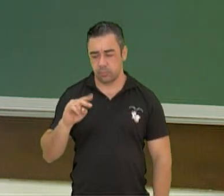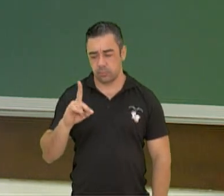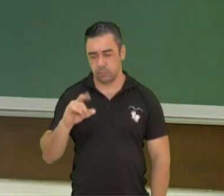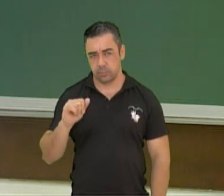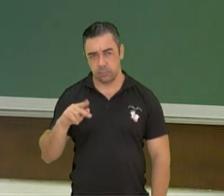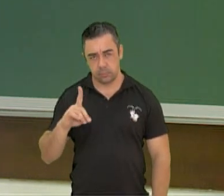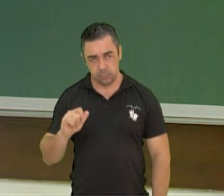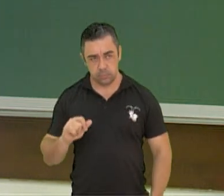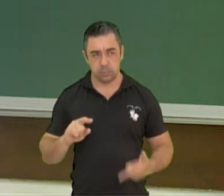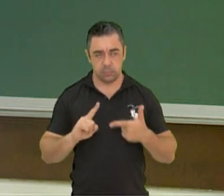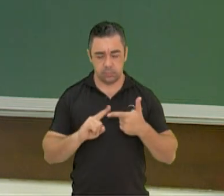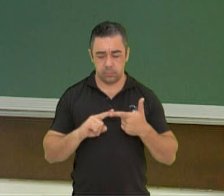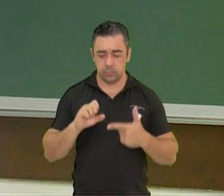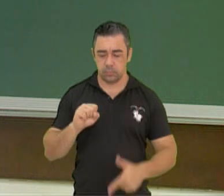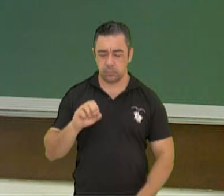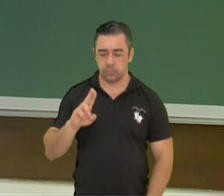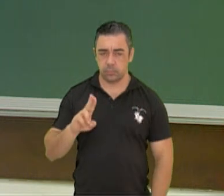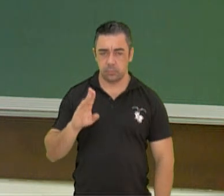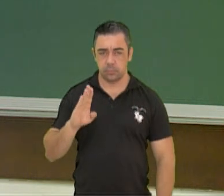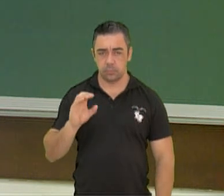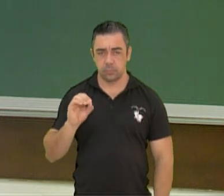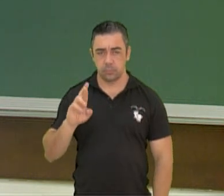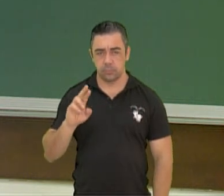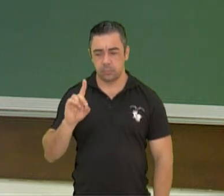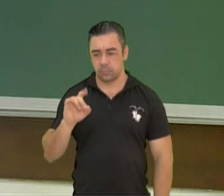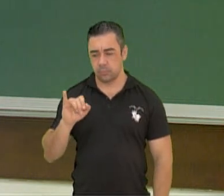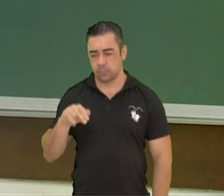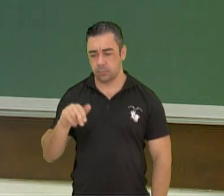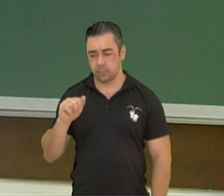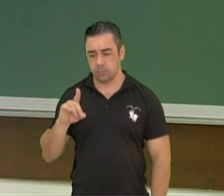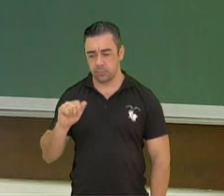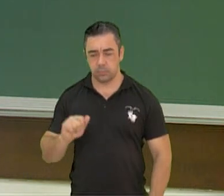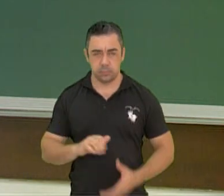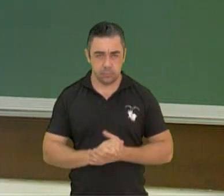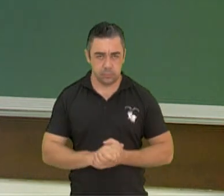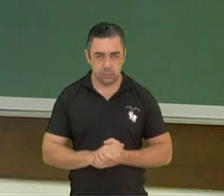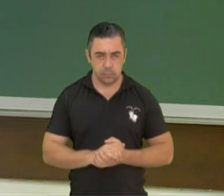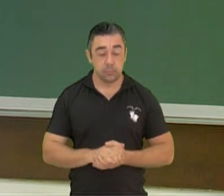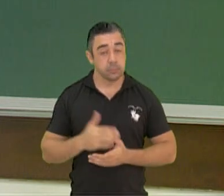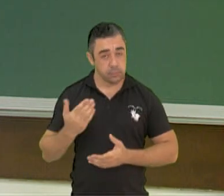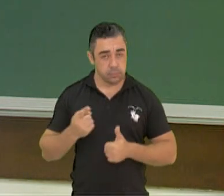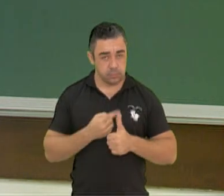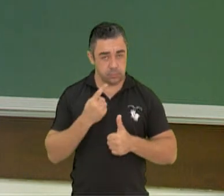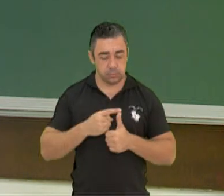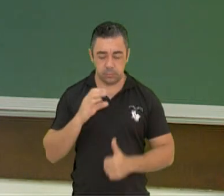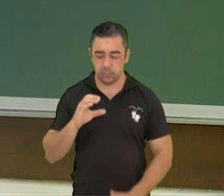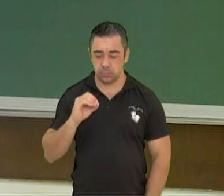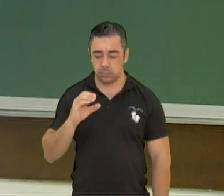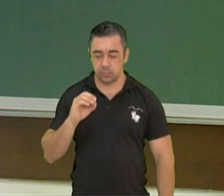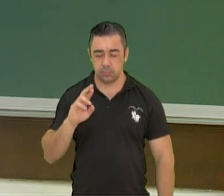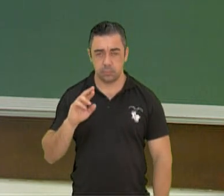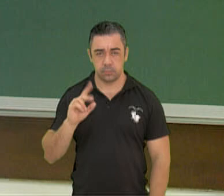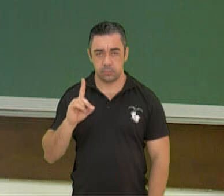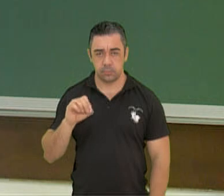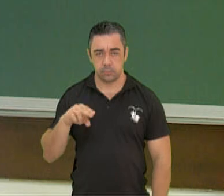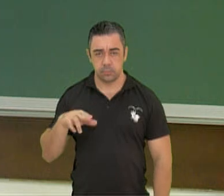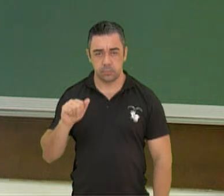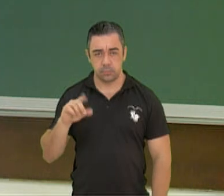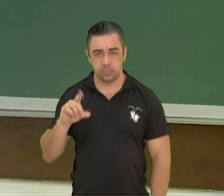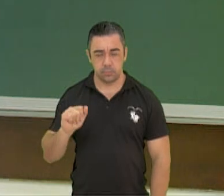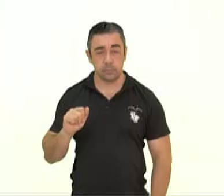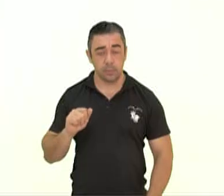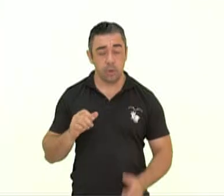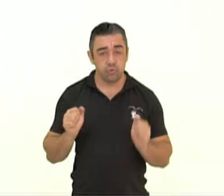que venhamos então a memorizar e não esquecer mais. Orações coordenadas são aquelas que participam do